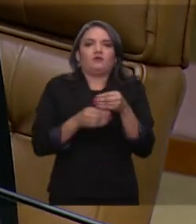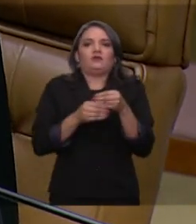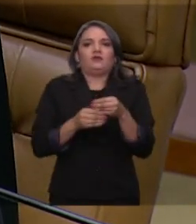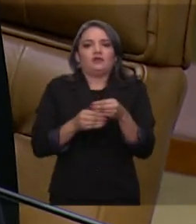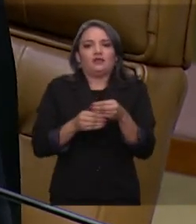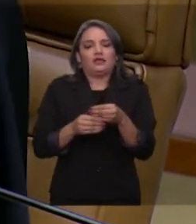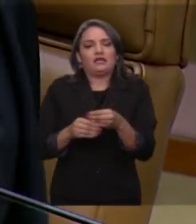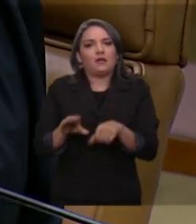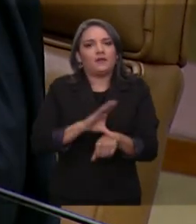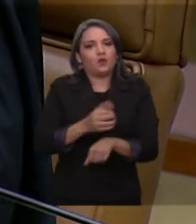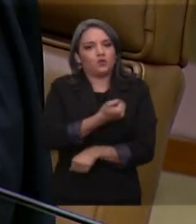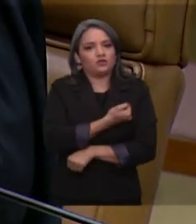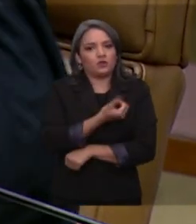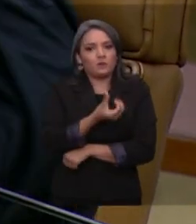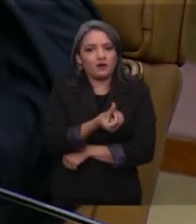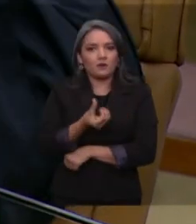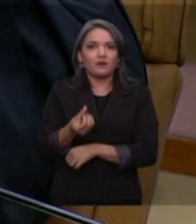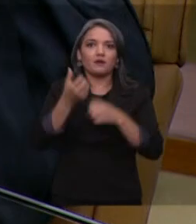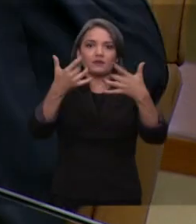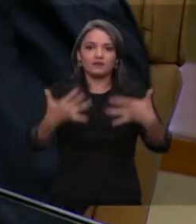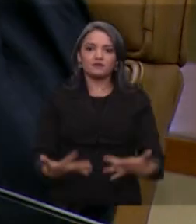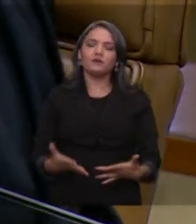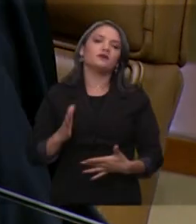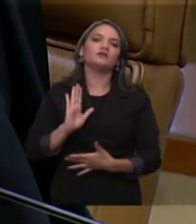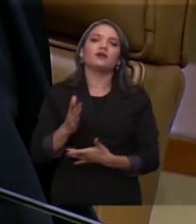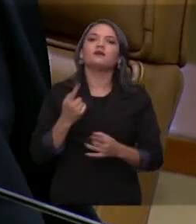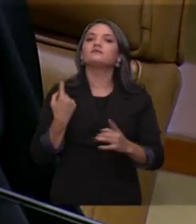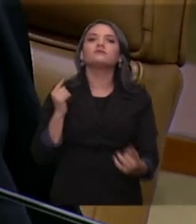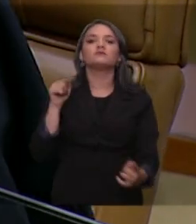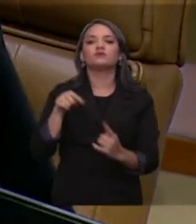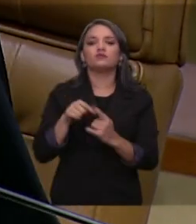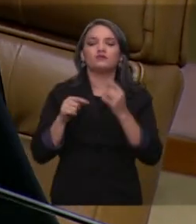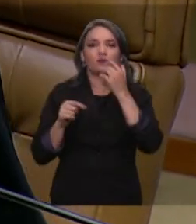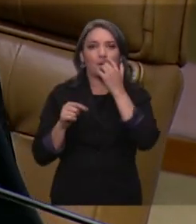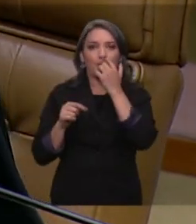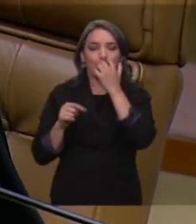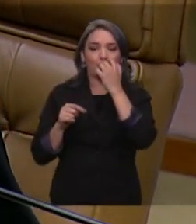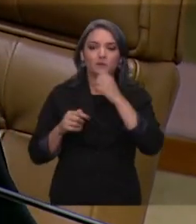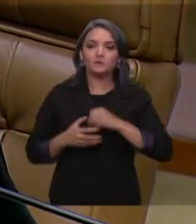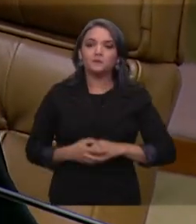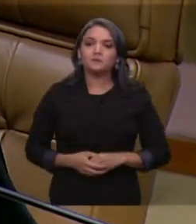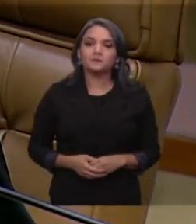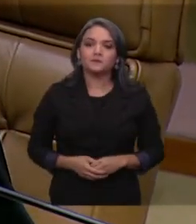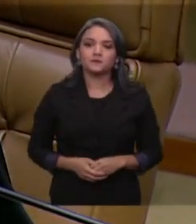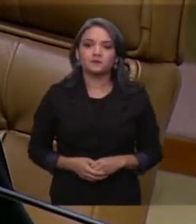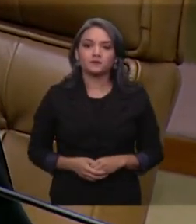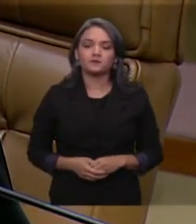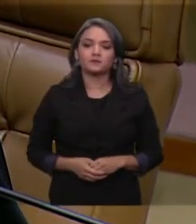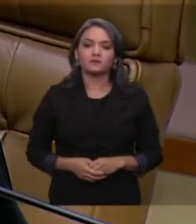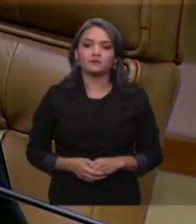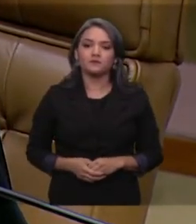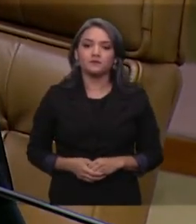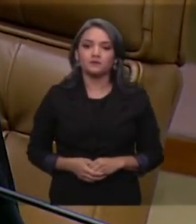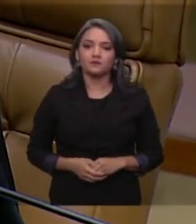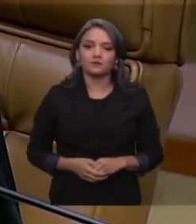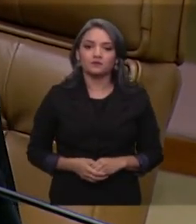veio, que é o primeiro dos pontos onde não houve, até agora, presidente,